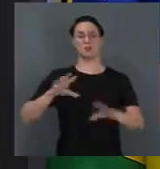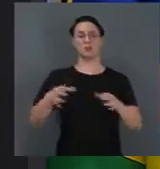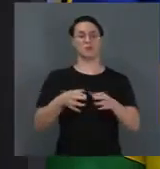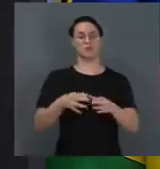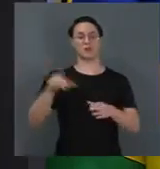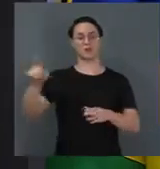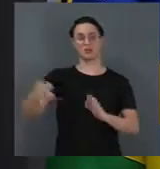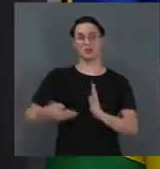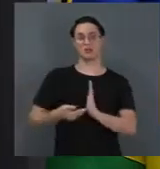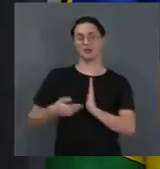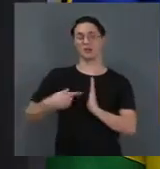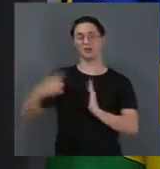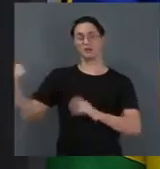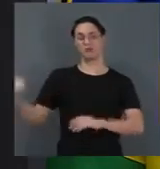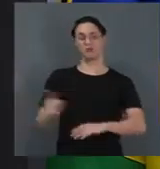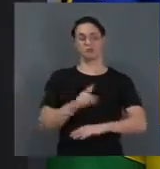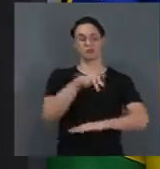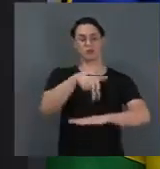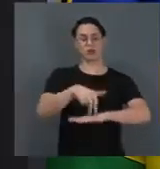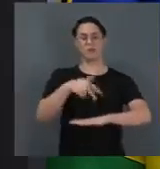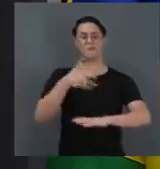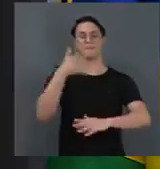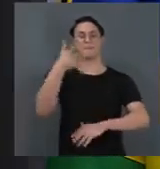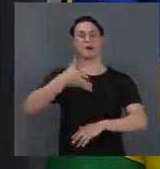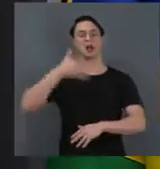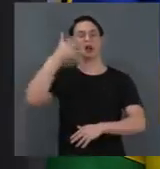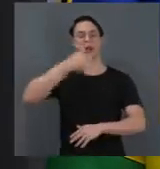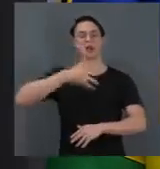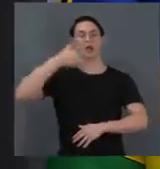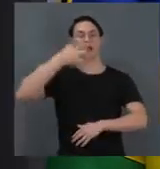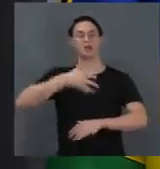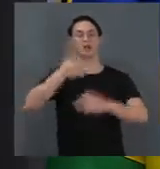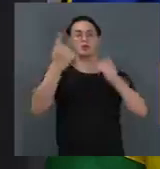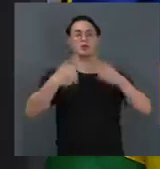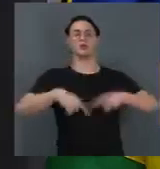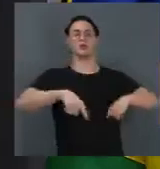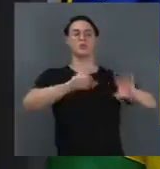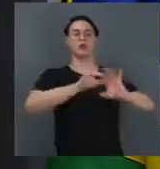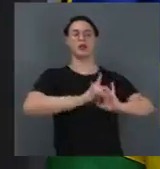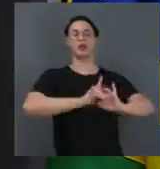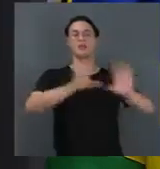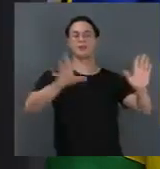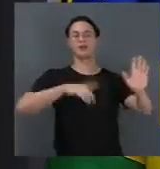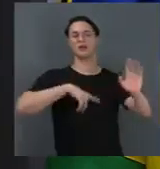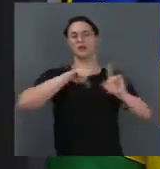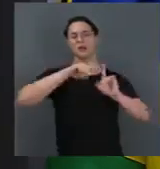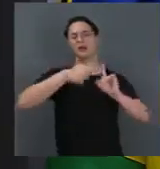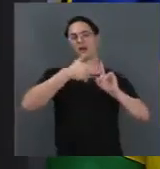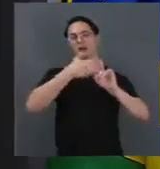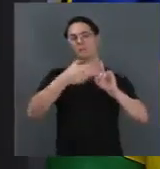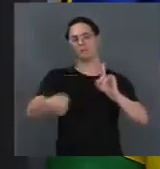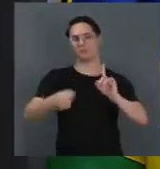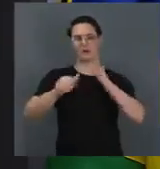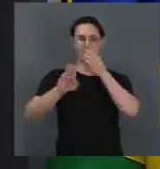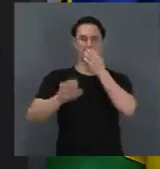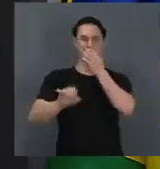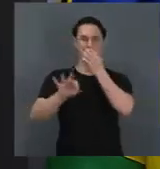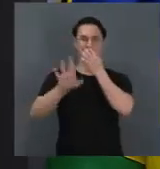veio fazer uma palestra contra a legalização do aborto. Olha como são as